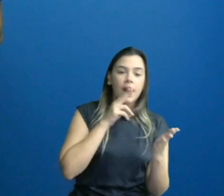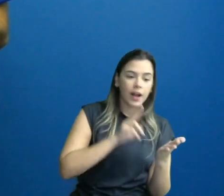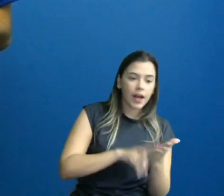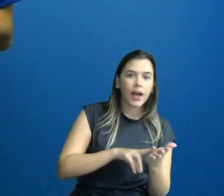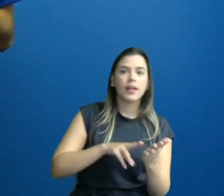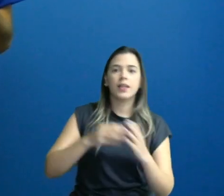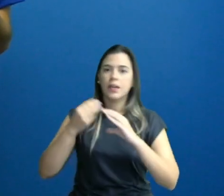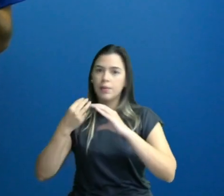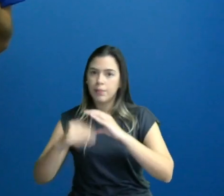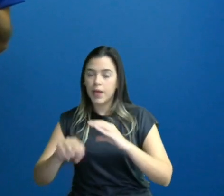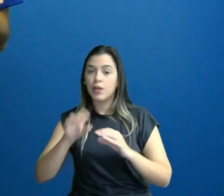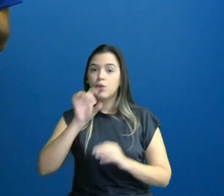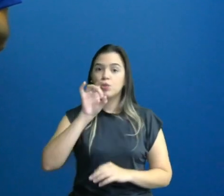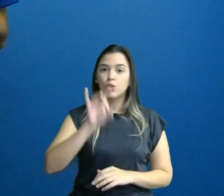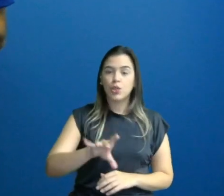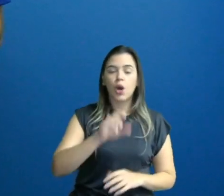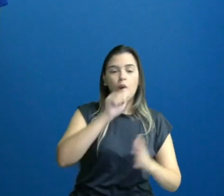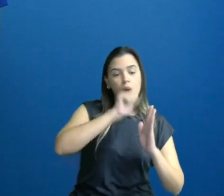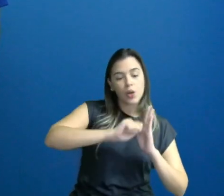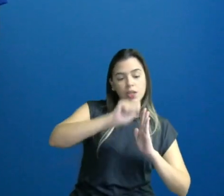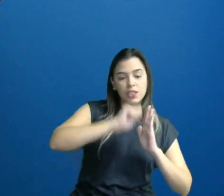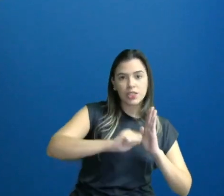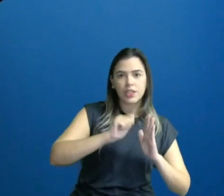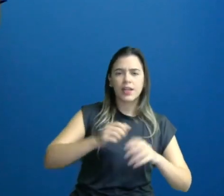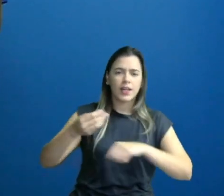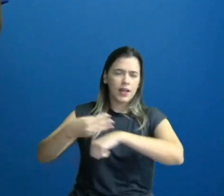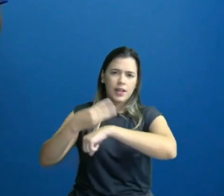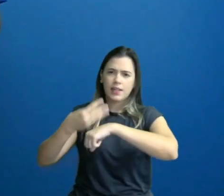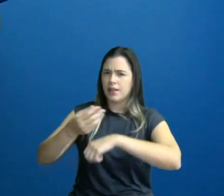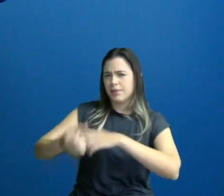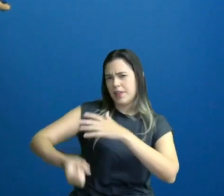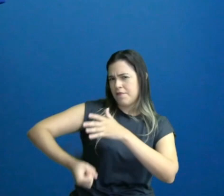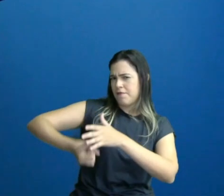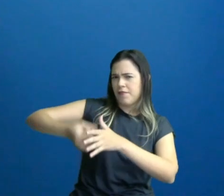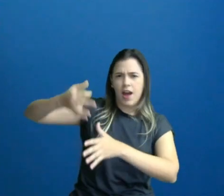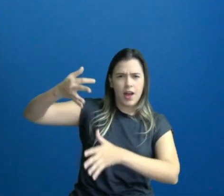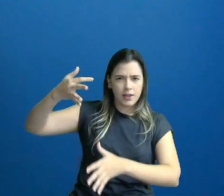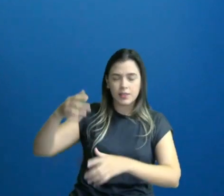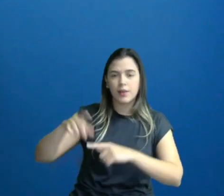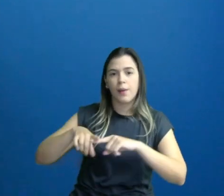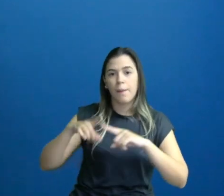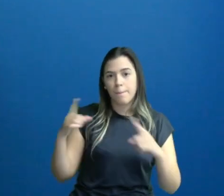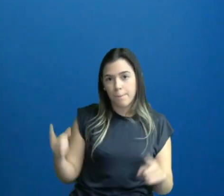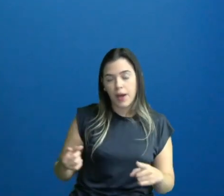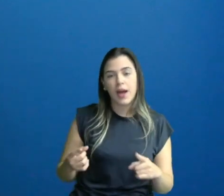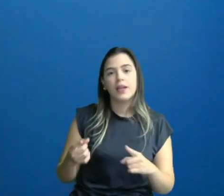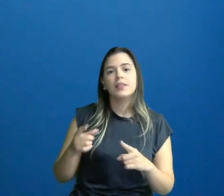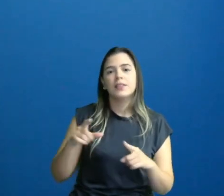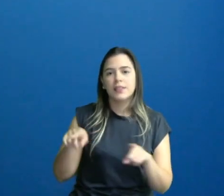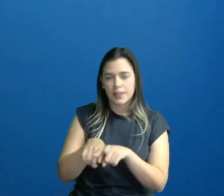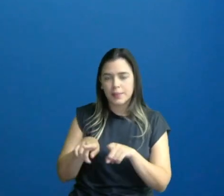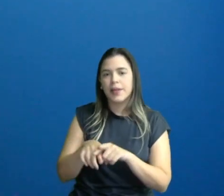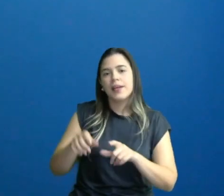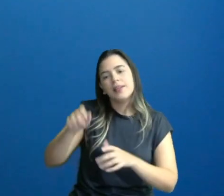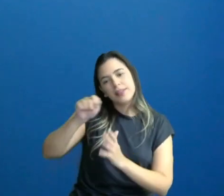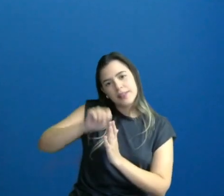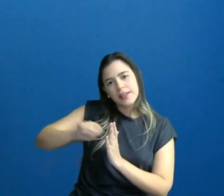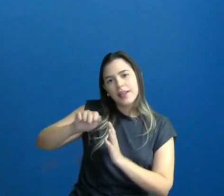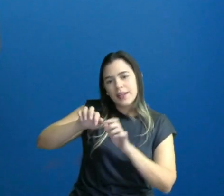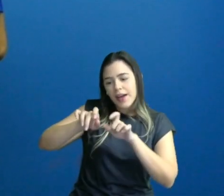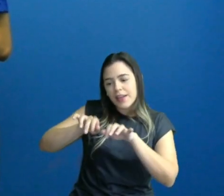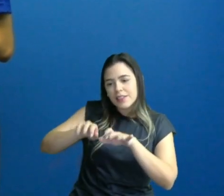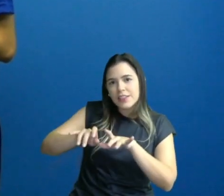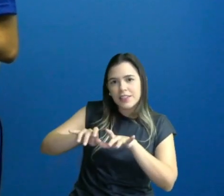apenas a escrita vai transmitir a mensagem WhatsApp tem várias formas mas também uma delas é a escrita